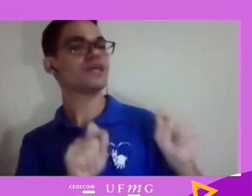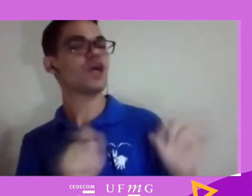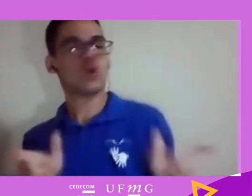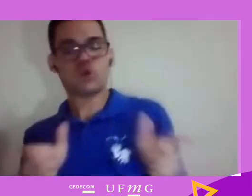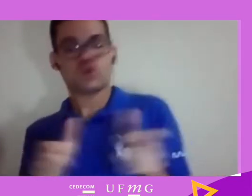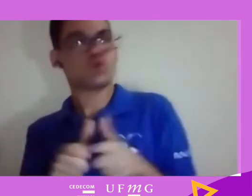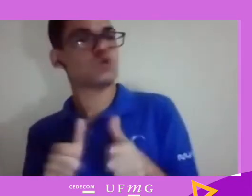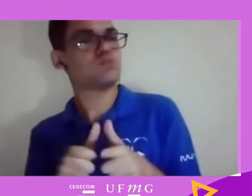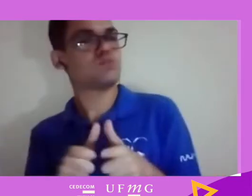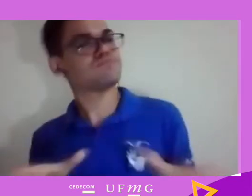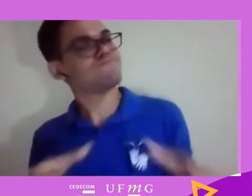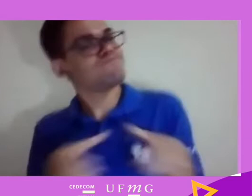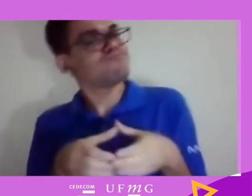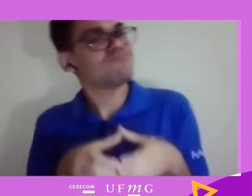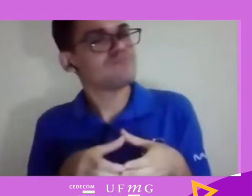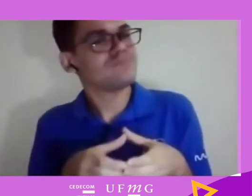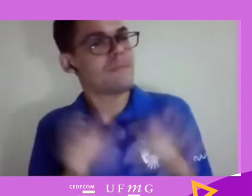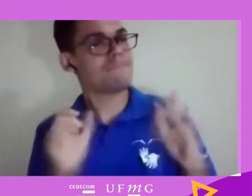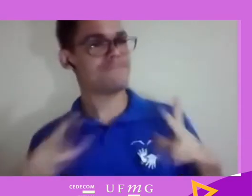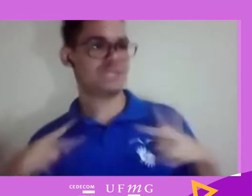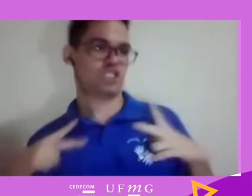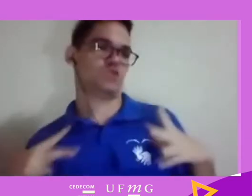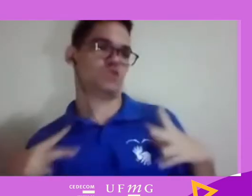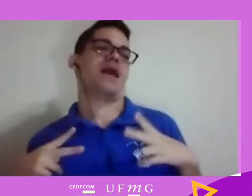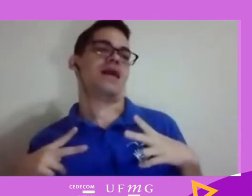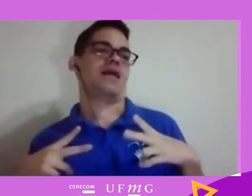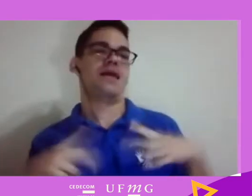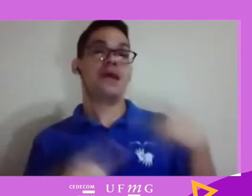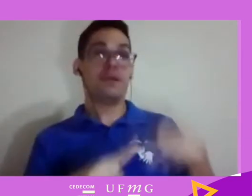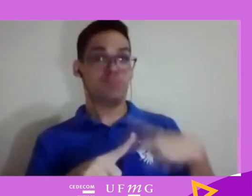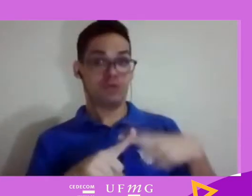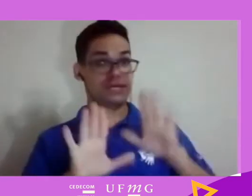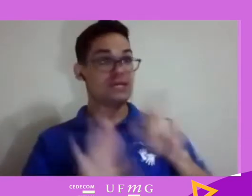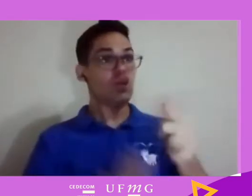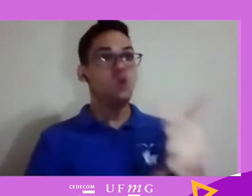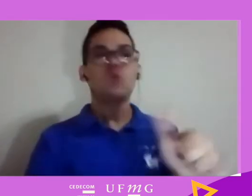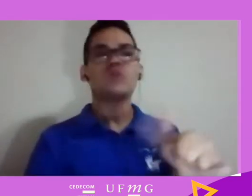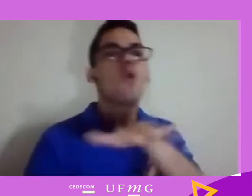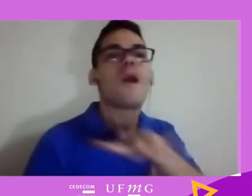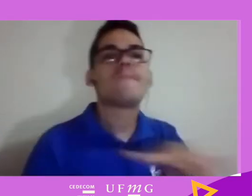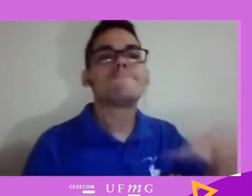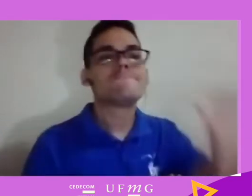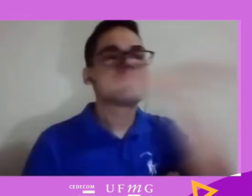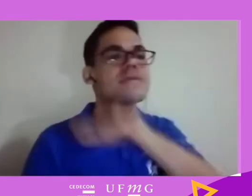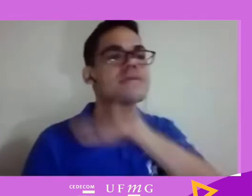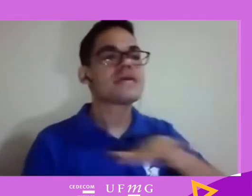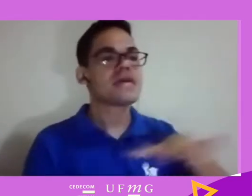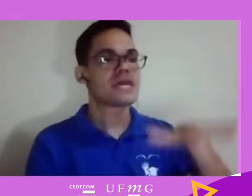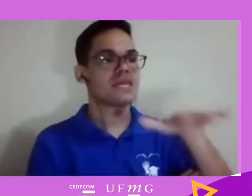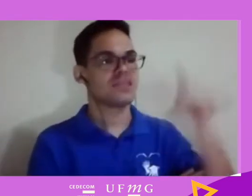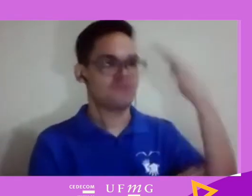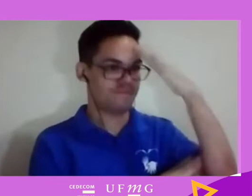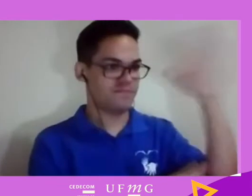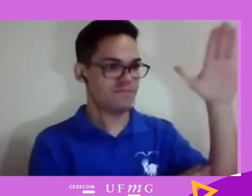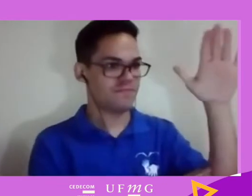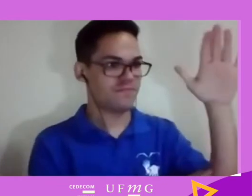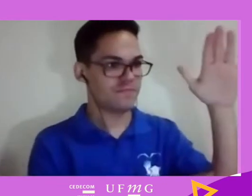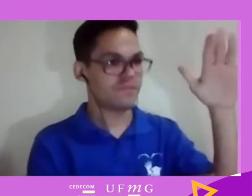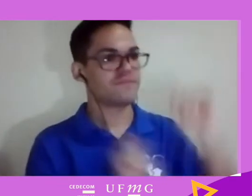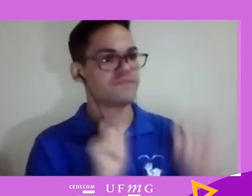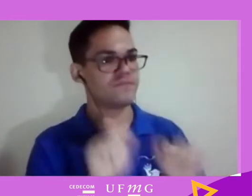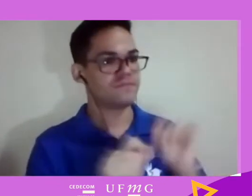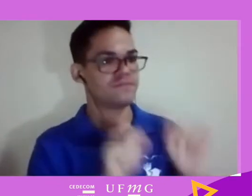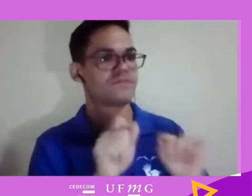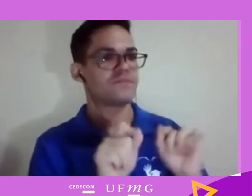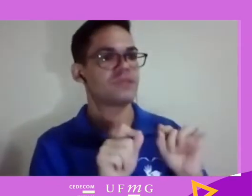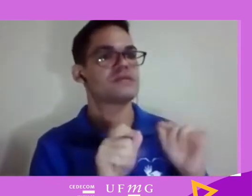que as coisas acontecem efetivamente? Nos pequenos grupos privados. Né? Porque não existe, como eu já disse, um ambiente midiático de um